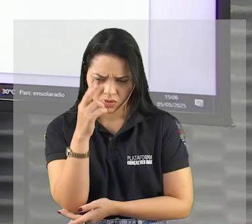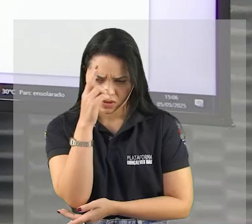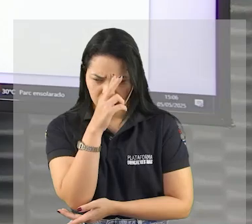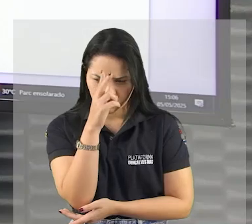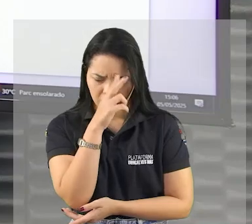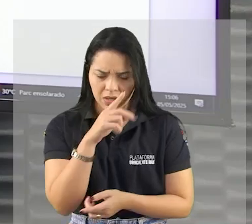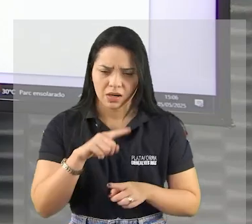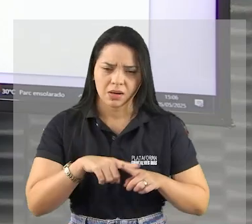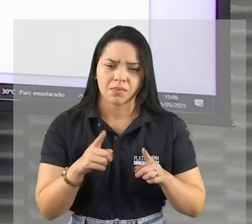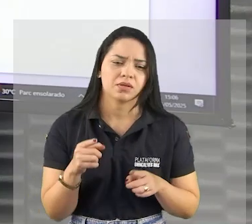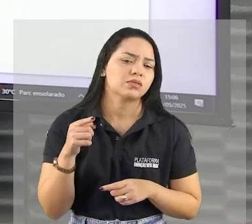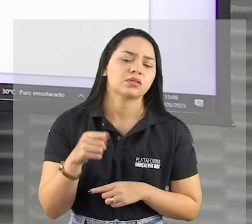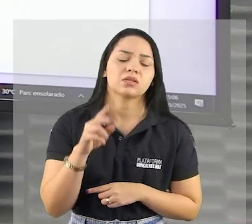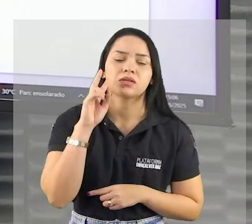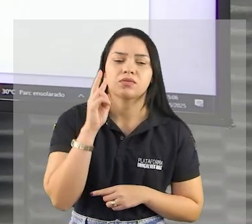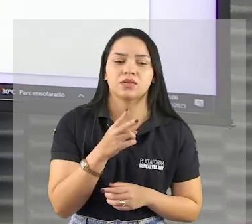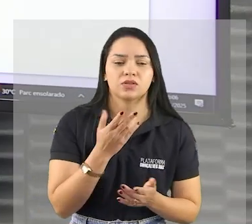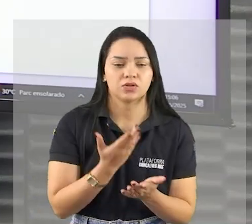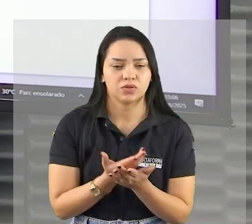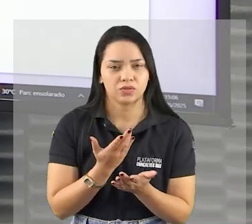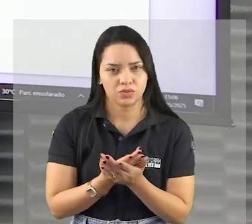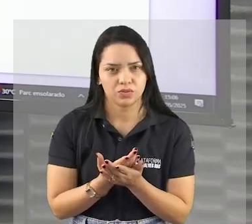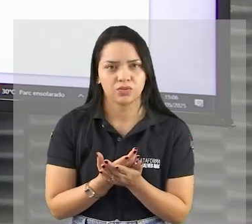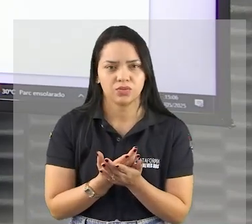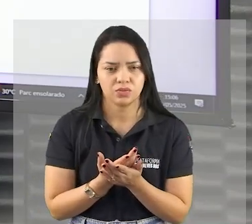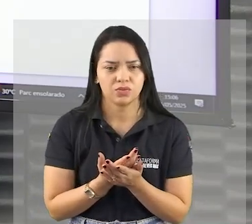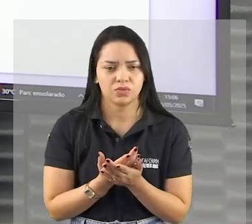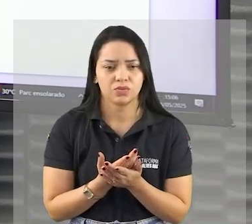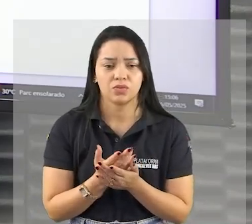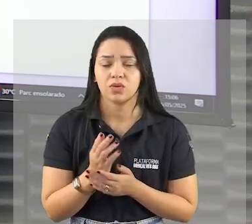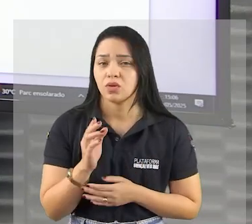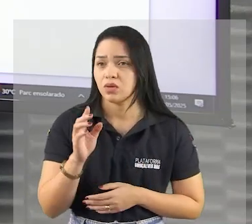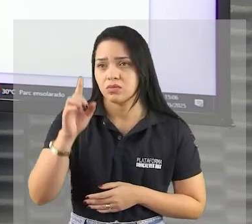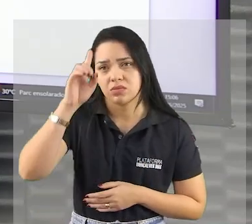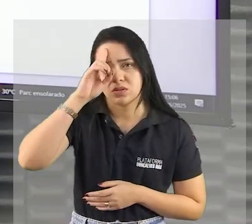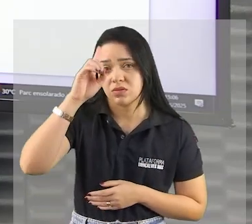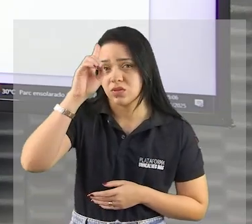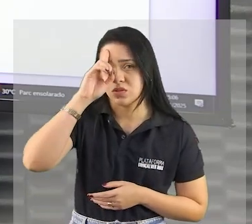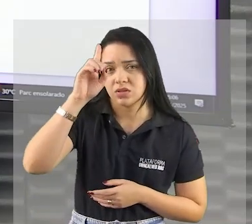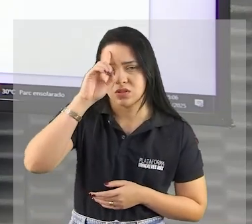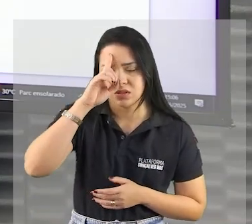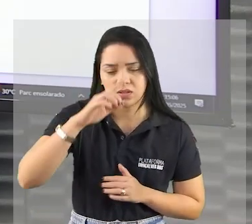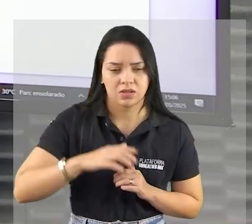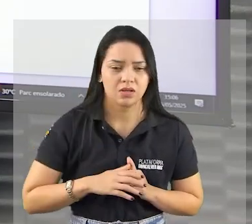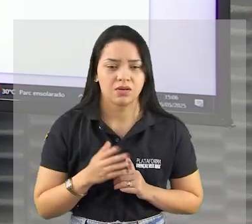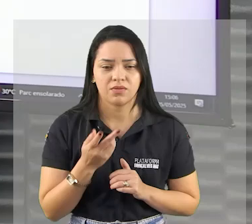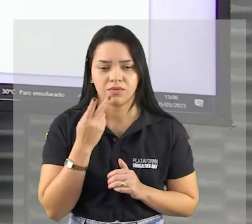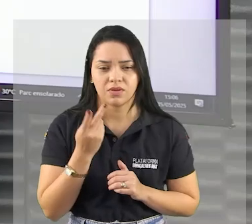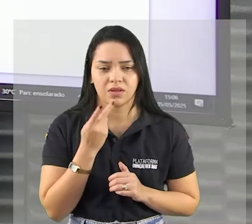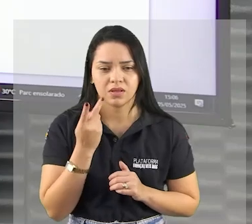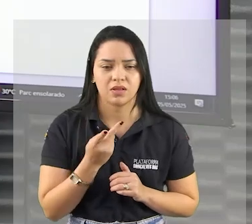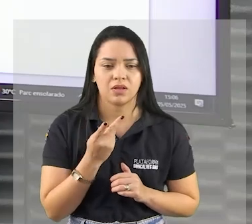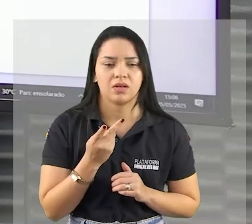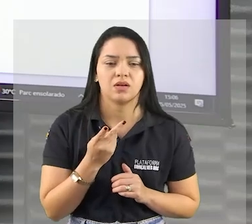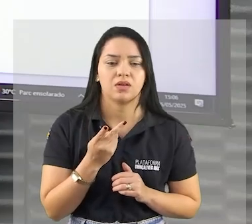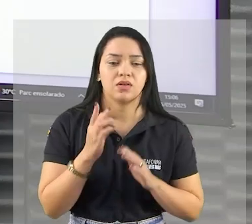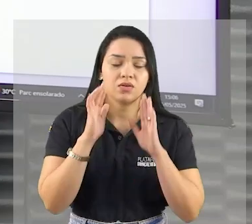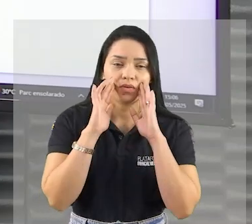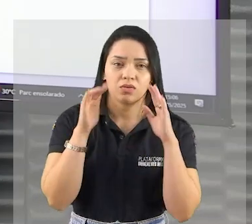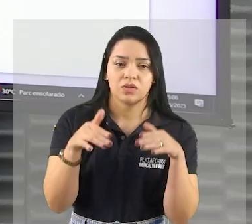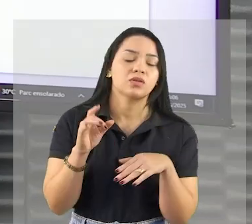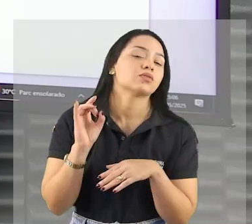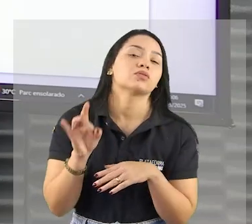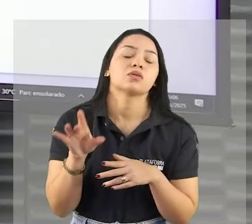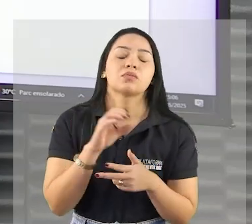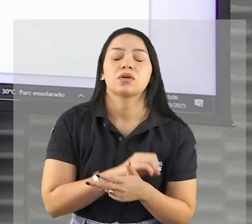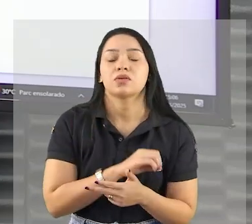Mas quando você vê cronogramas de estudo, é do seu estudo cotidiano. Aqui a gente está falando de um cronograma paralelo voltado só para